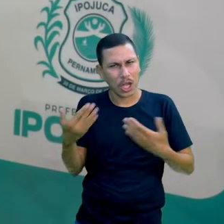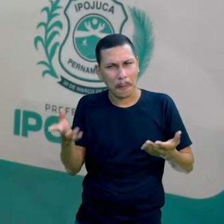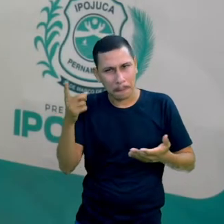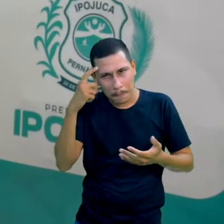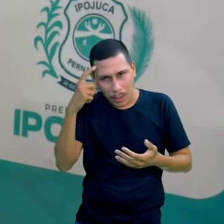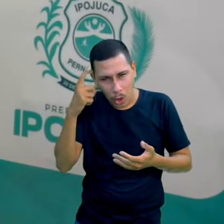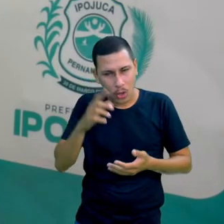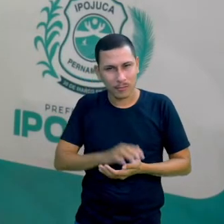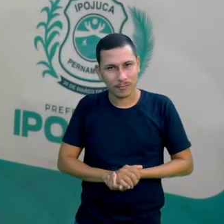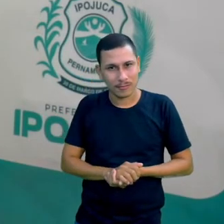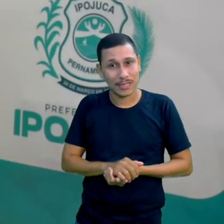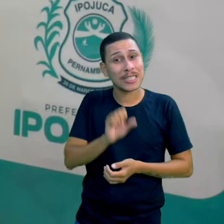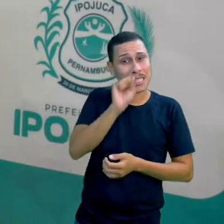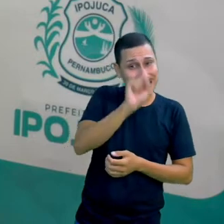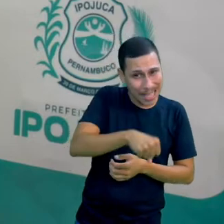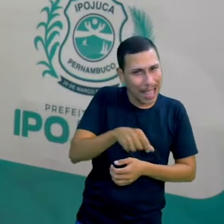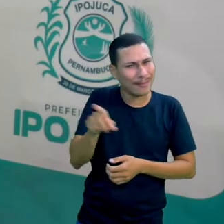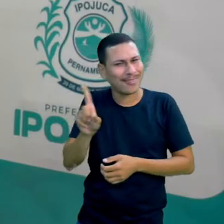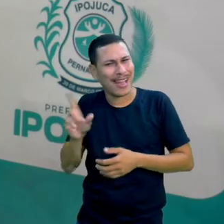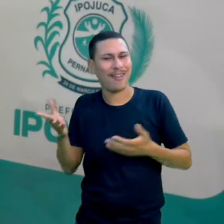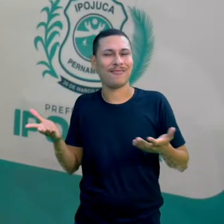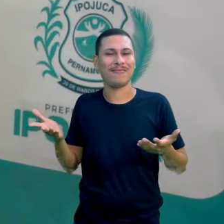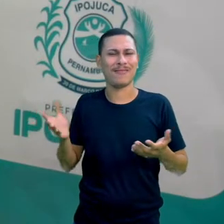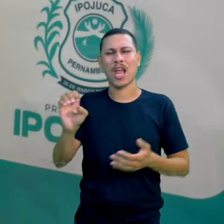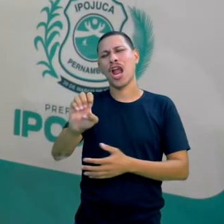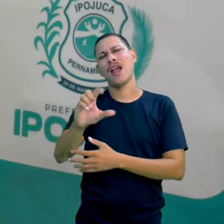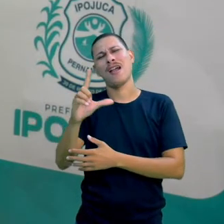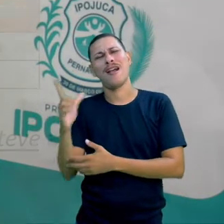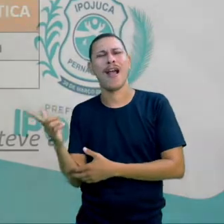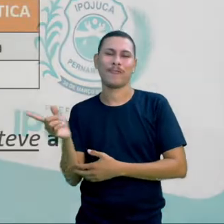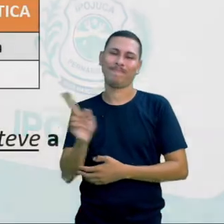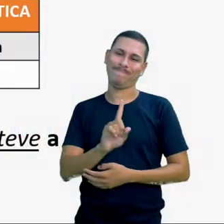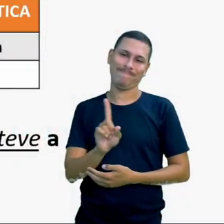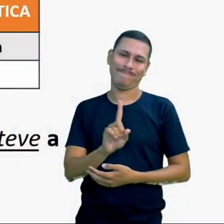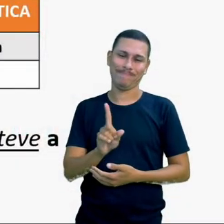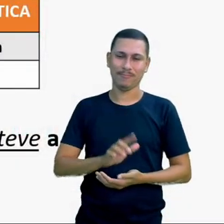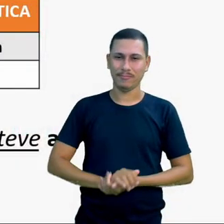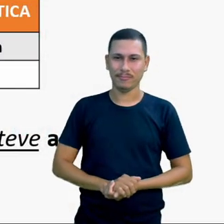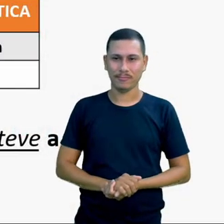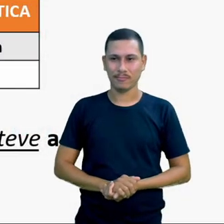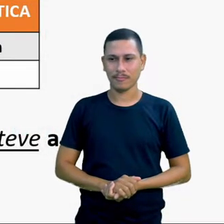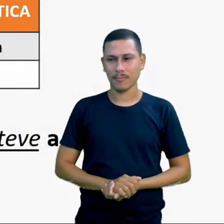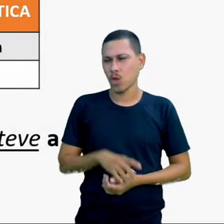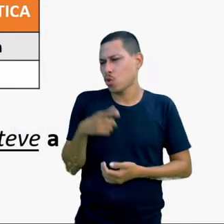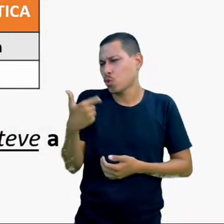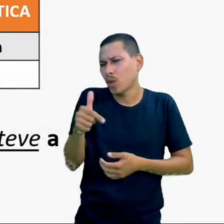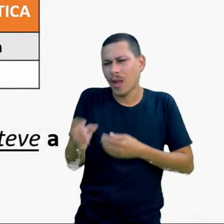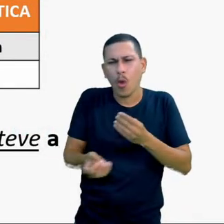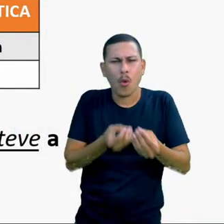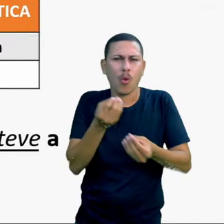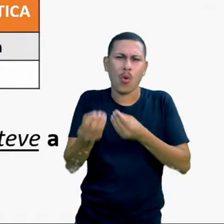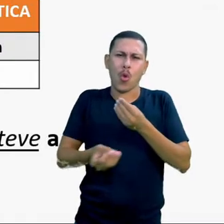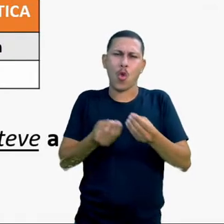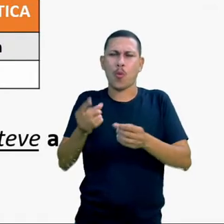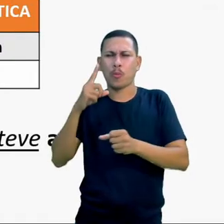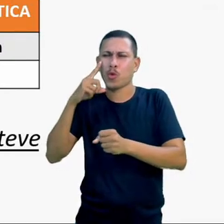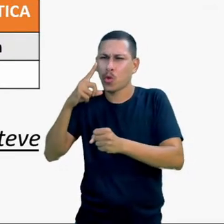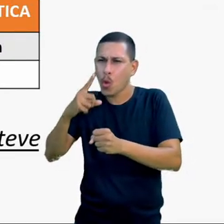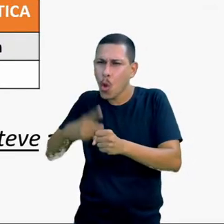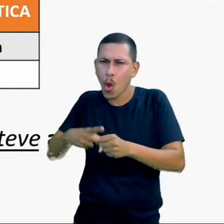pensou? Sim ou não? É lógico que não. Não será possível